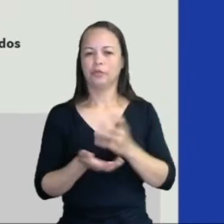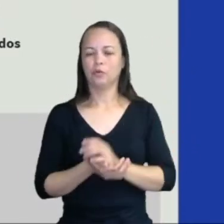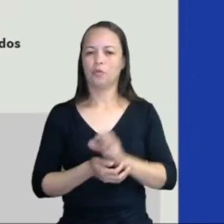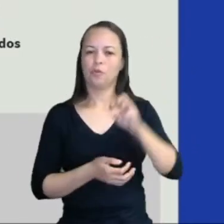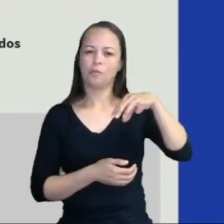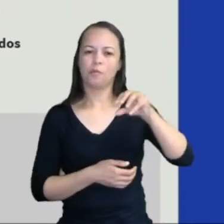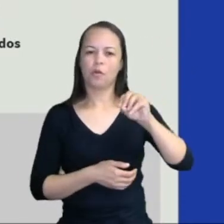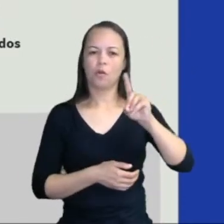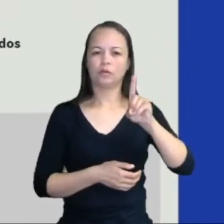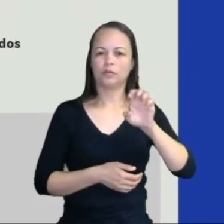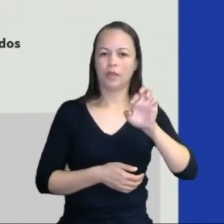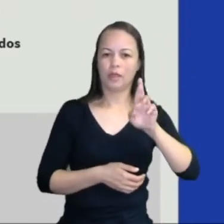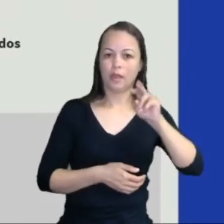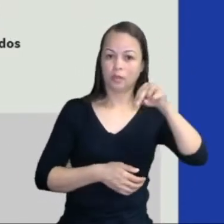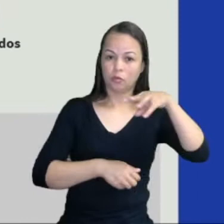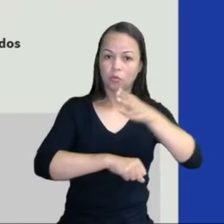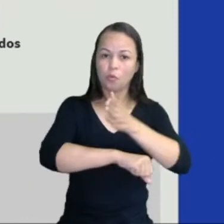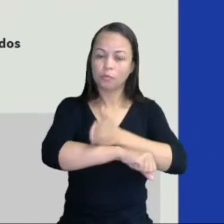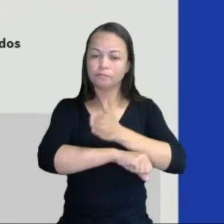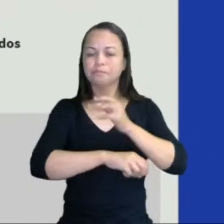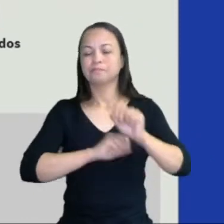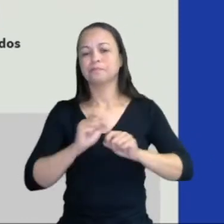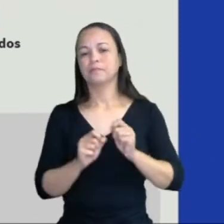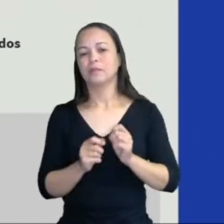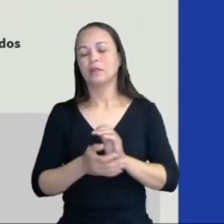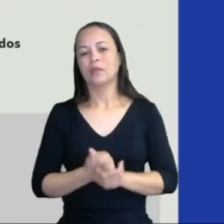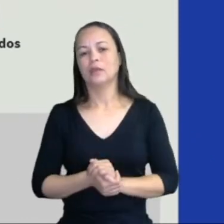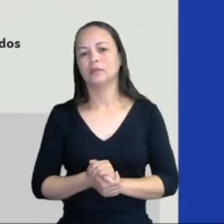está ali no período moderno, que,